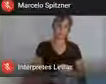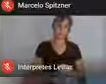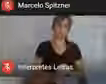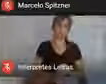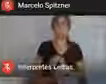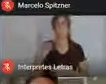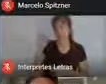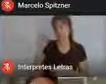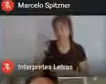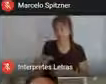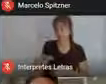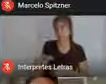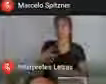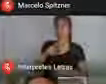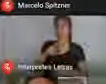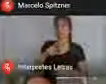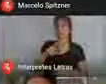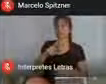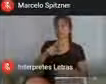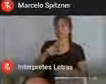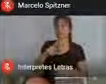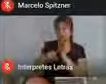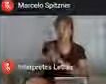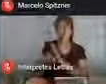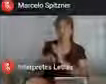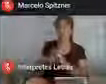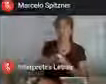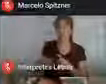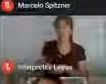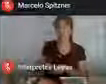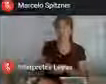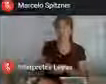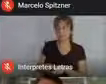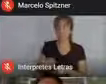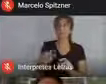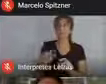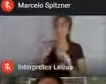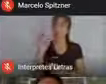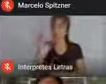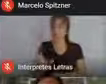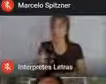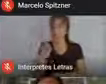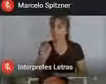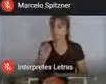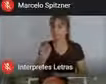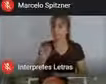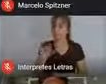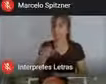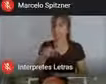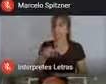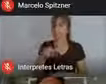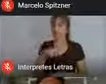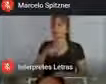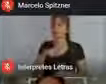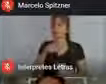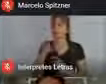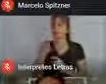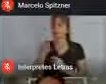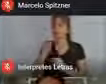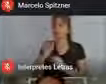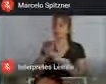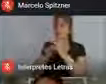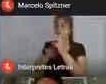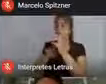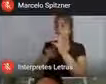Certo. Tem uma outra pergunta aqui, bem interessante também, que passa também por esse nosso fazer e prática docente,